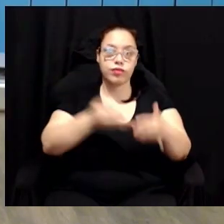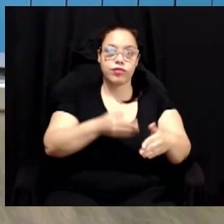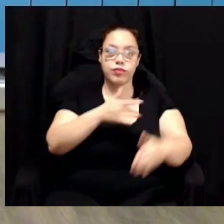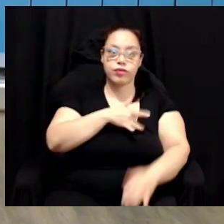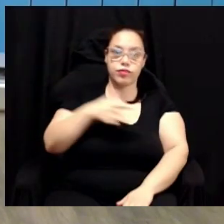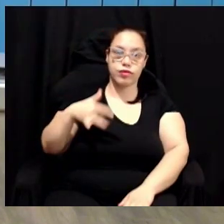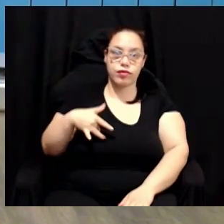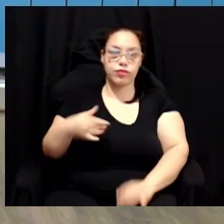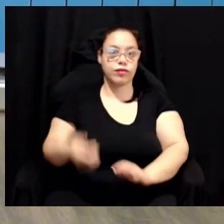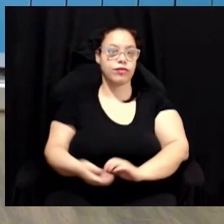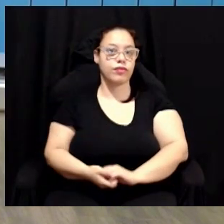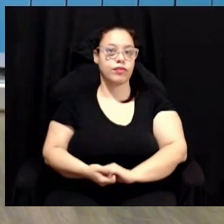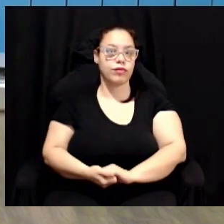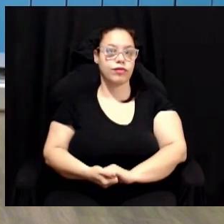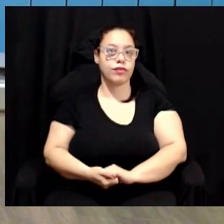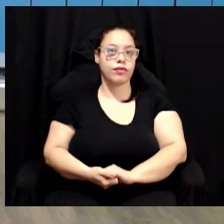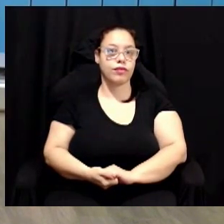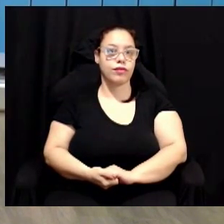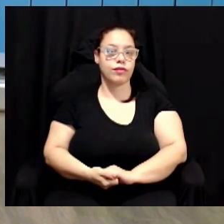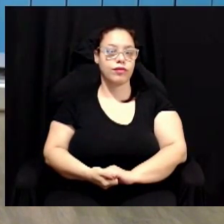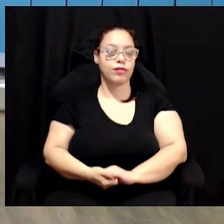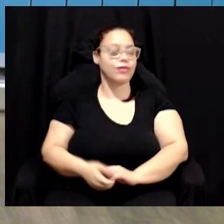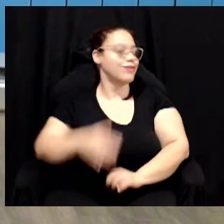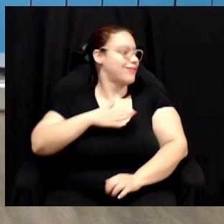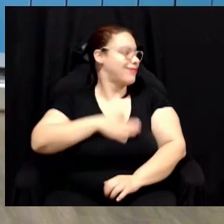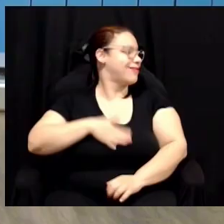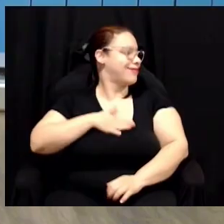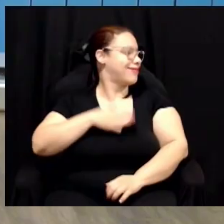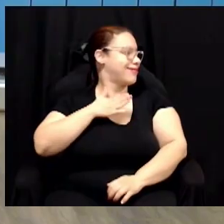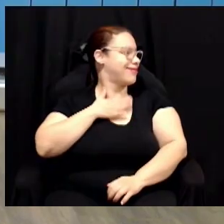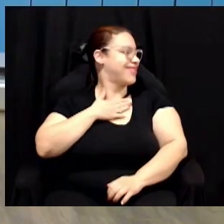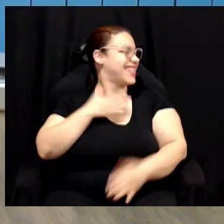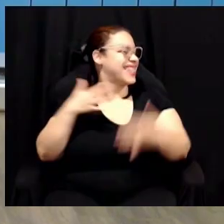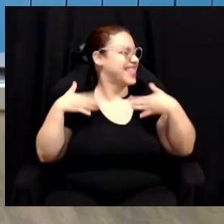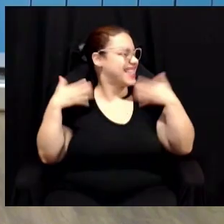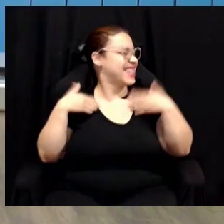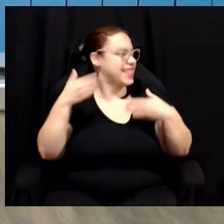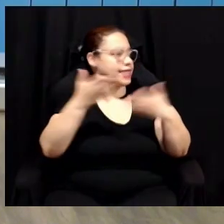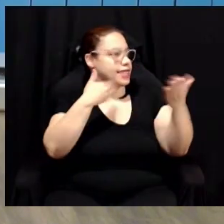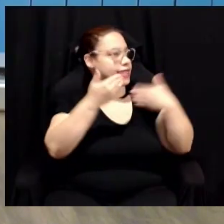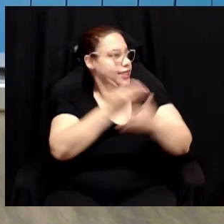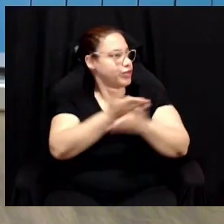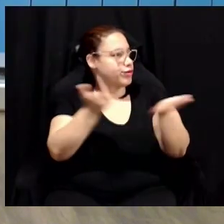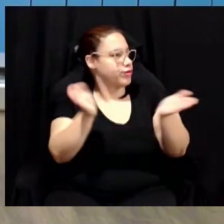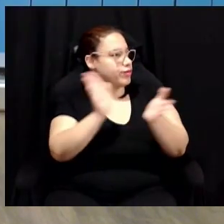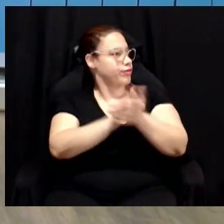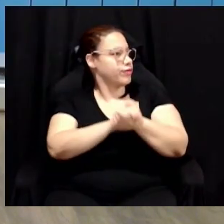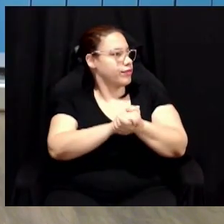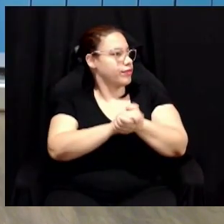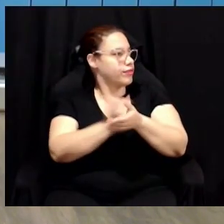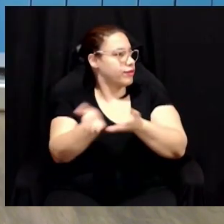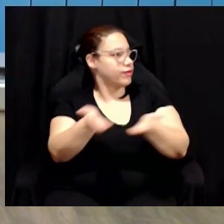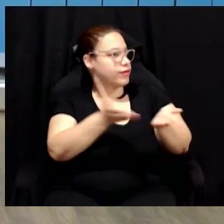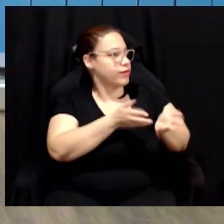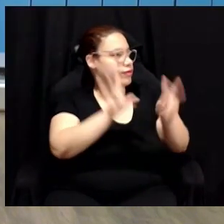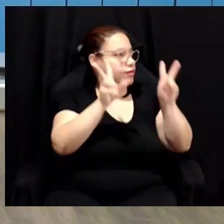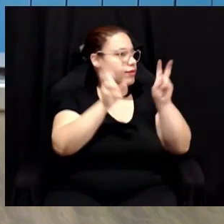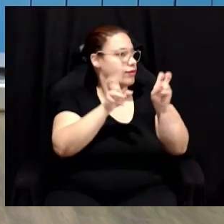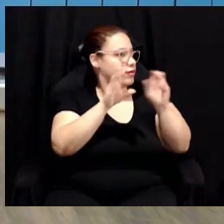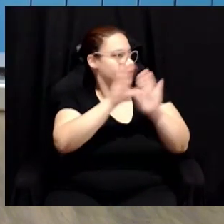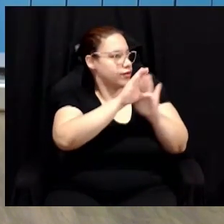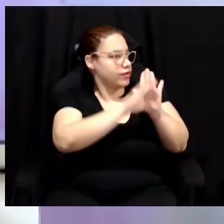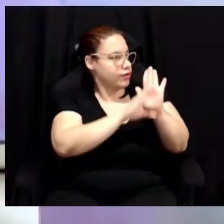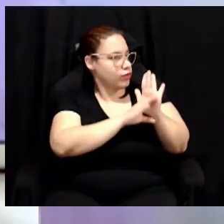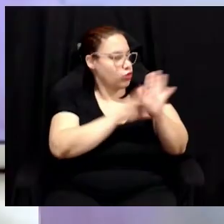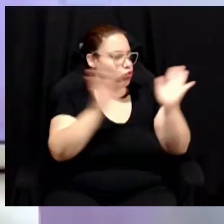aqui no nosso quadro. O prazer é meu, uma alegria estar falando com vocês e trazer esse conteúdo